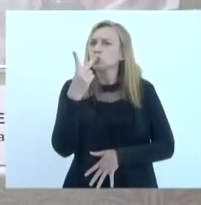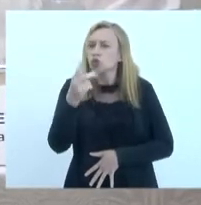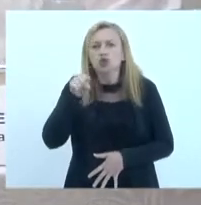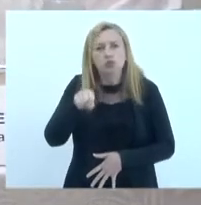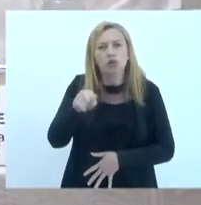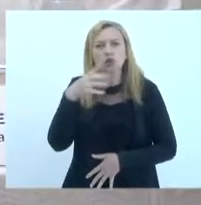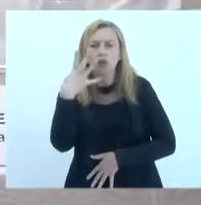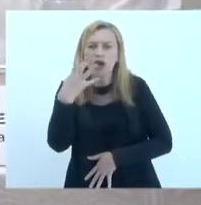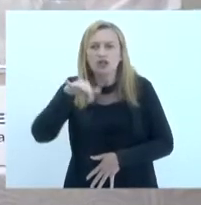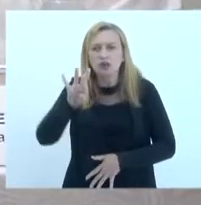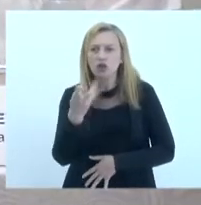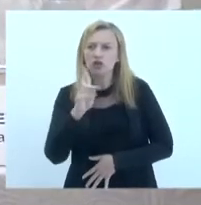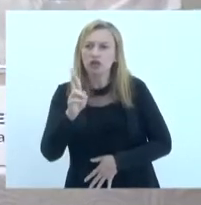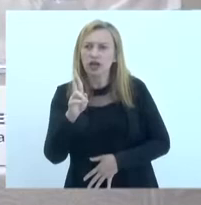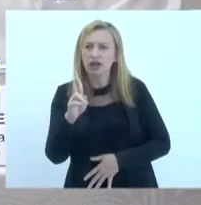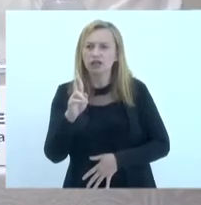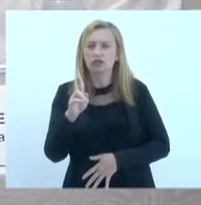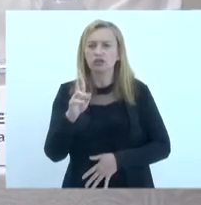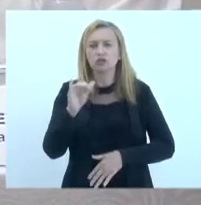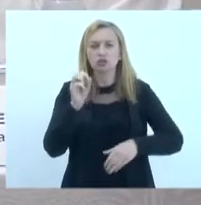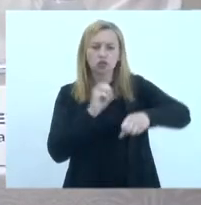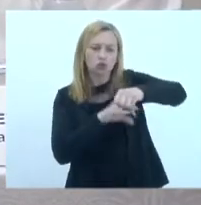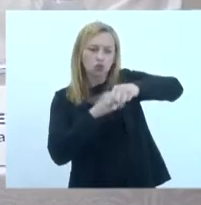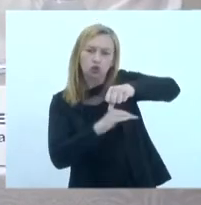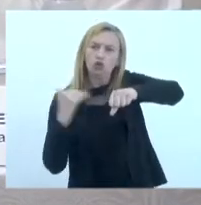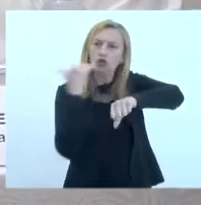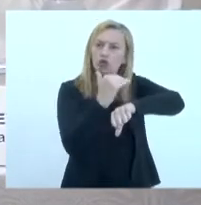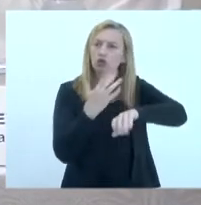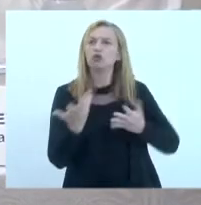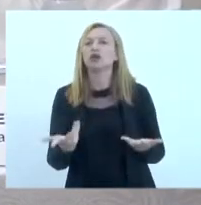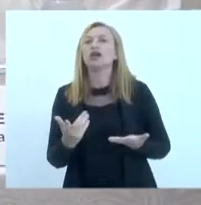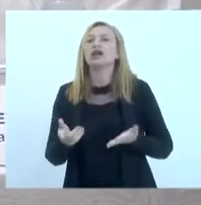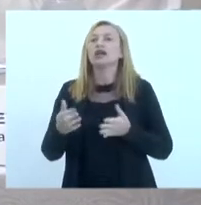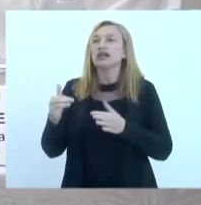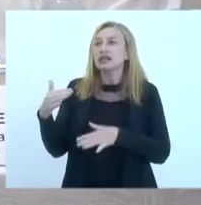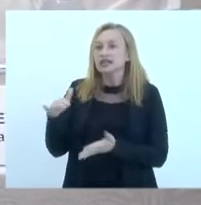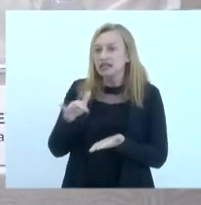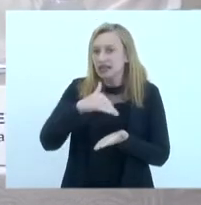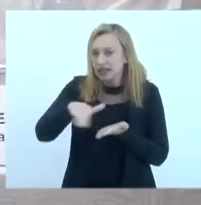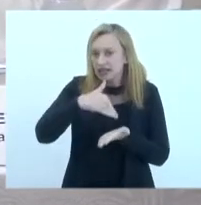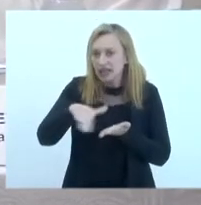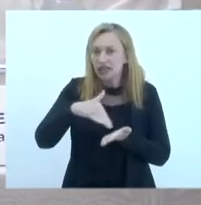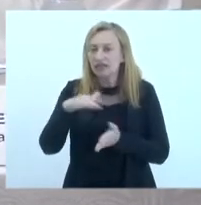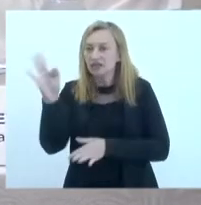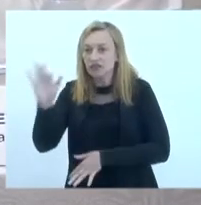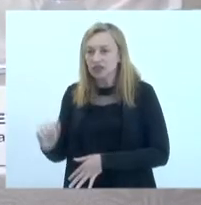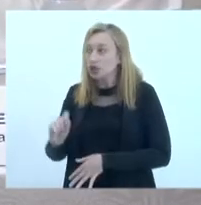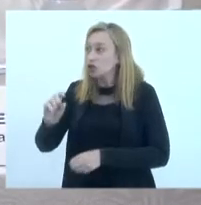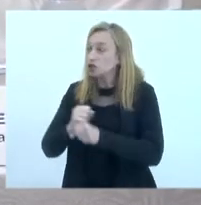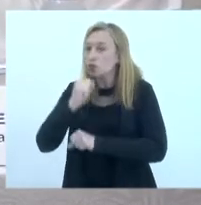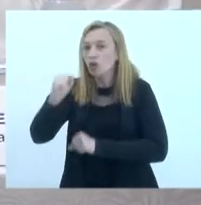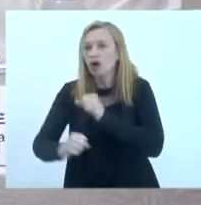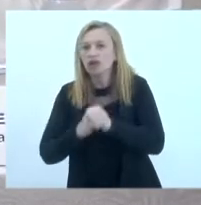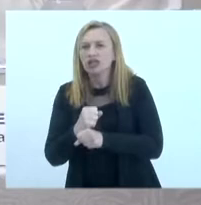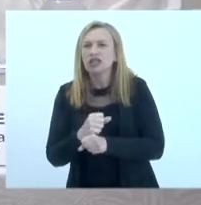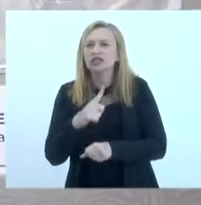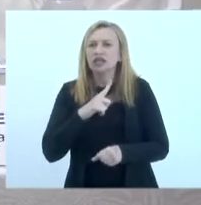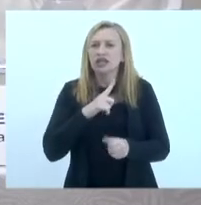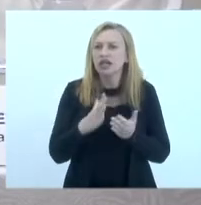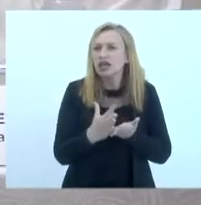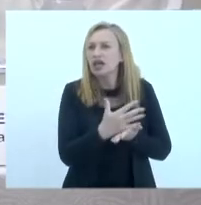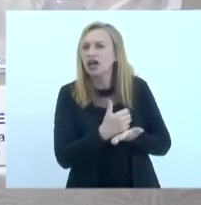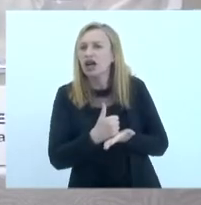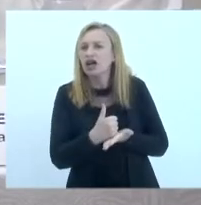2,4 bilhões de reais no fundo. Segundo a projeção da Secretaria de Fazenda, no próximo ano, é estimada uma receita de em torno